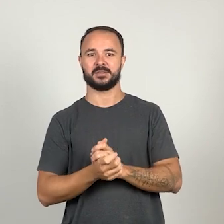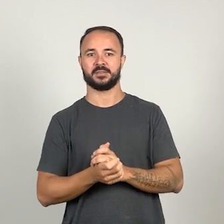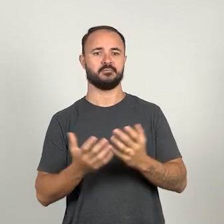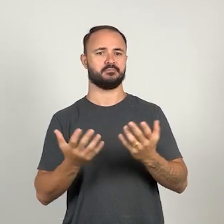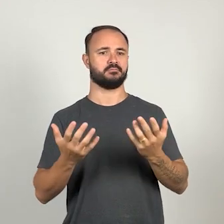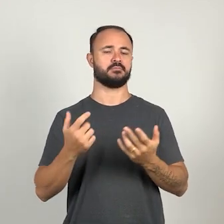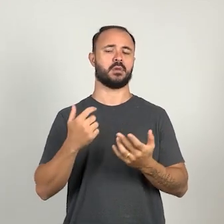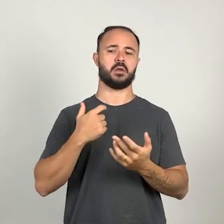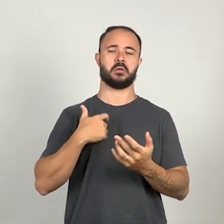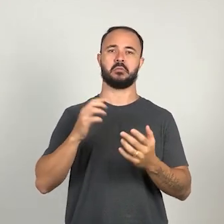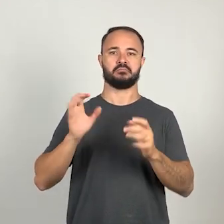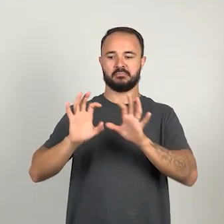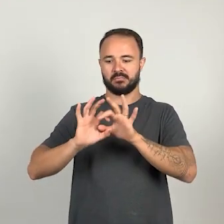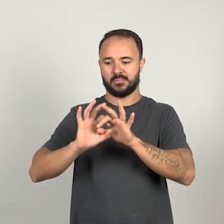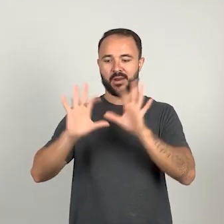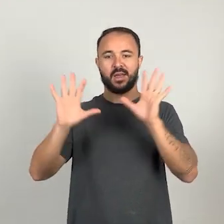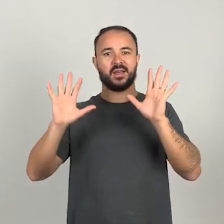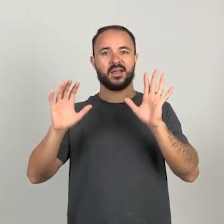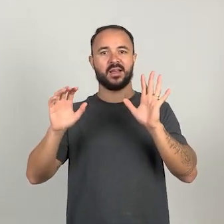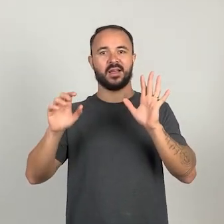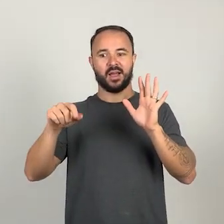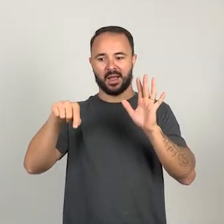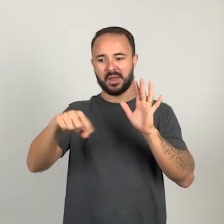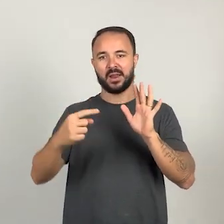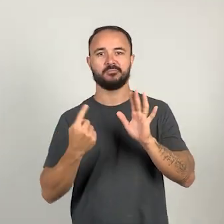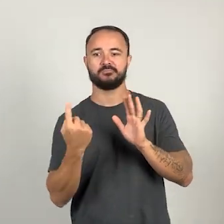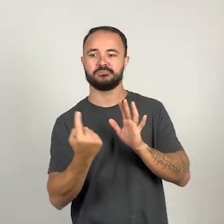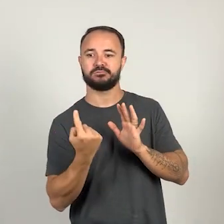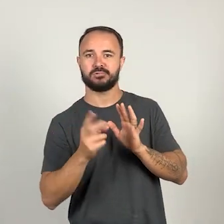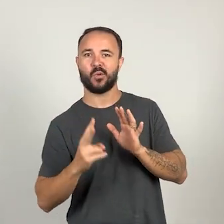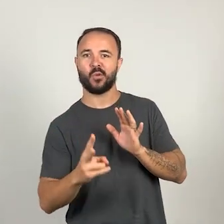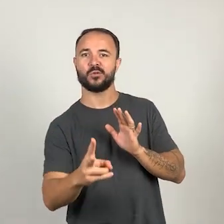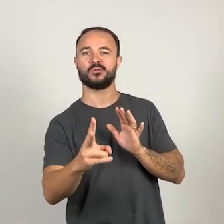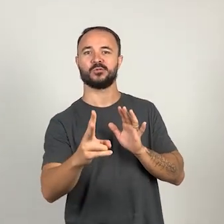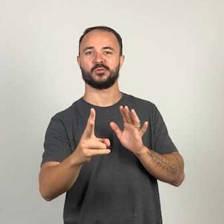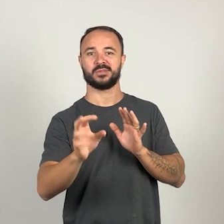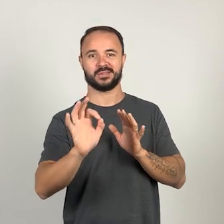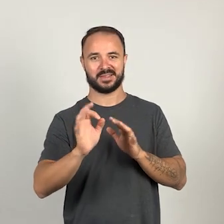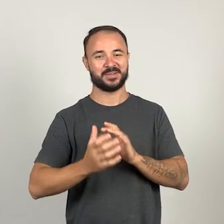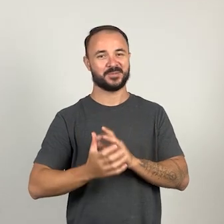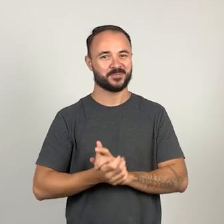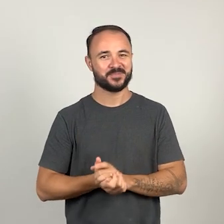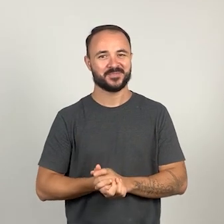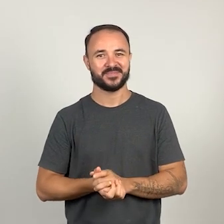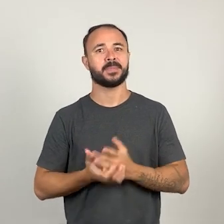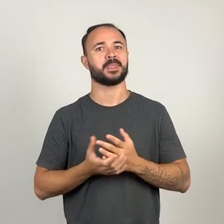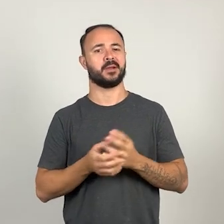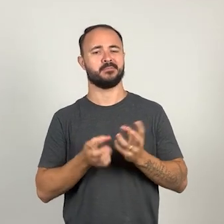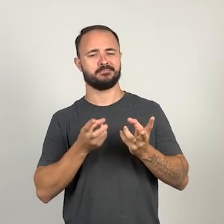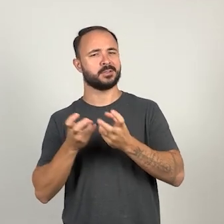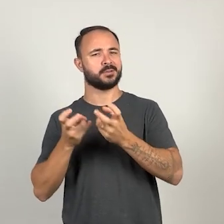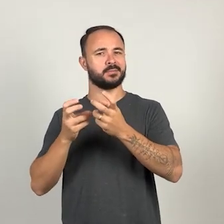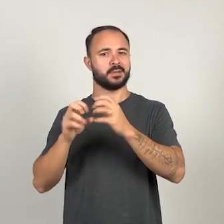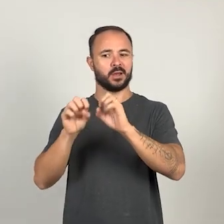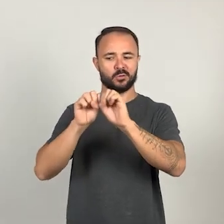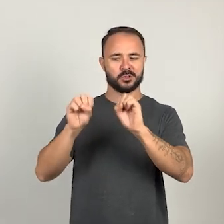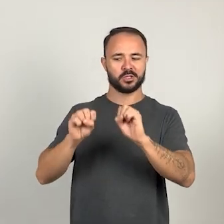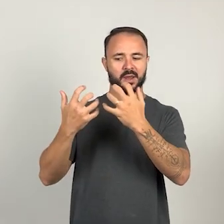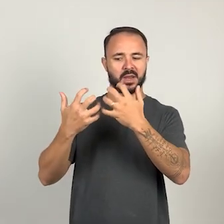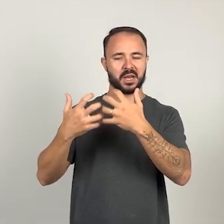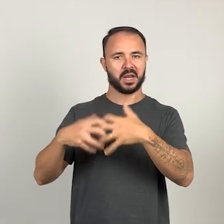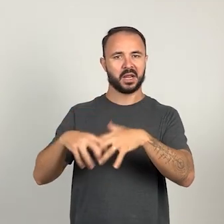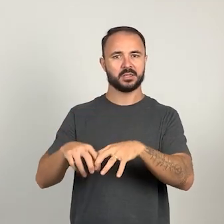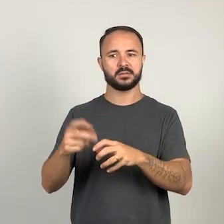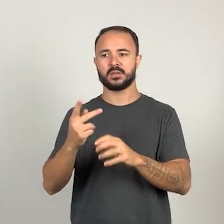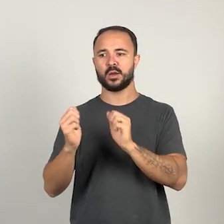engrenagem, os dois vão permanecer em movimento também. E com isso nós temos que um sistema de engrenagens acoplado um do lado do